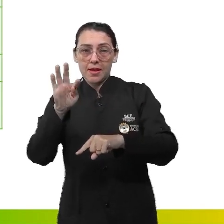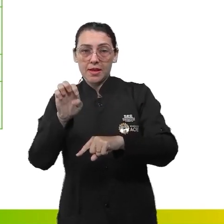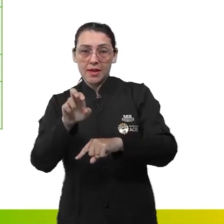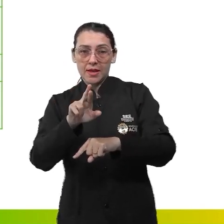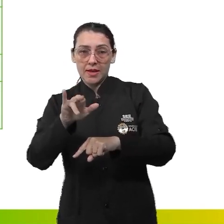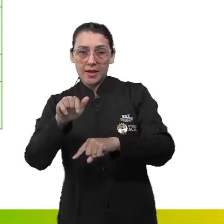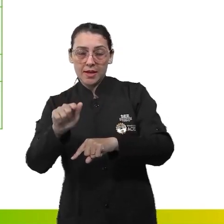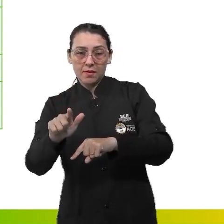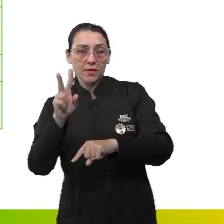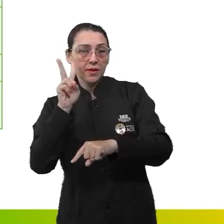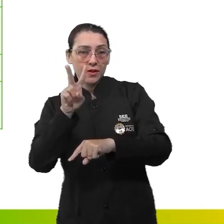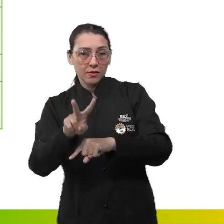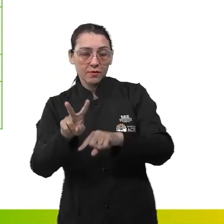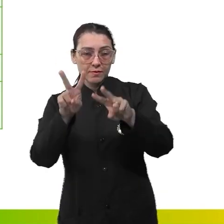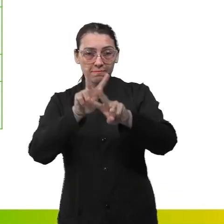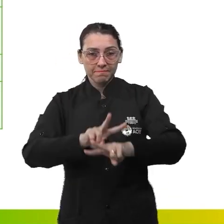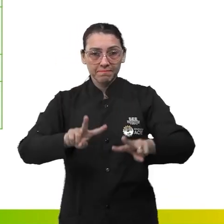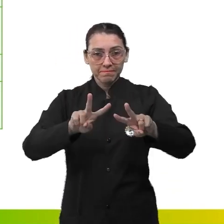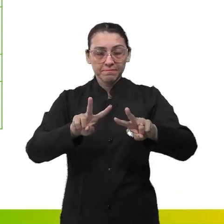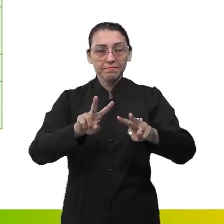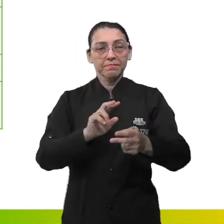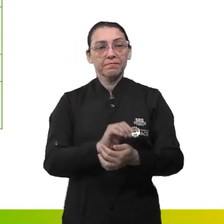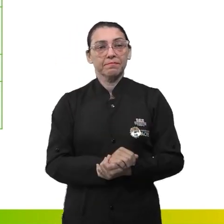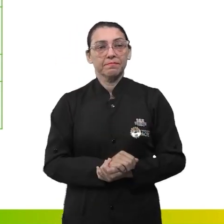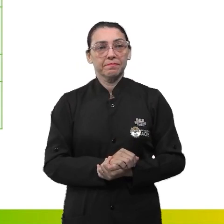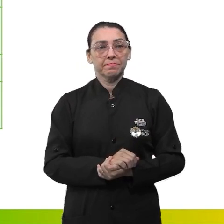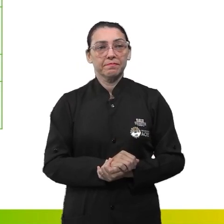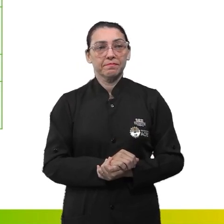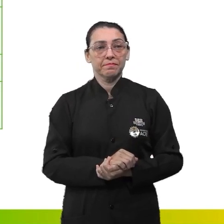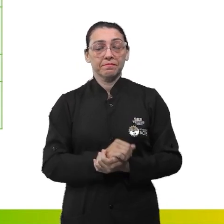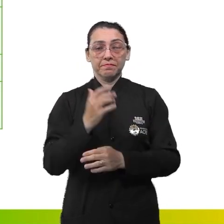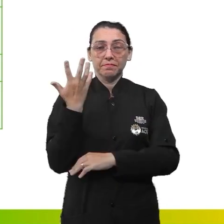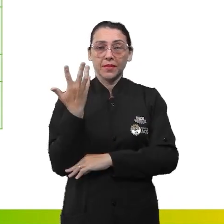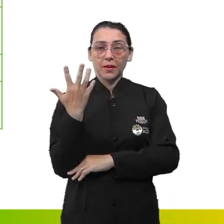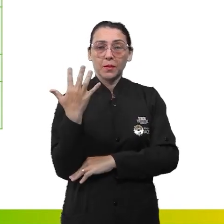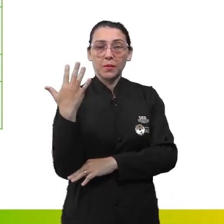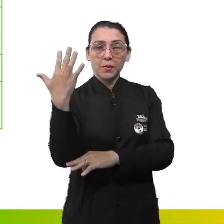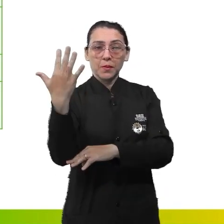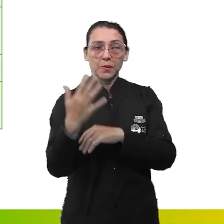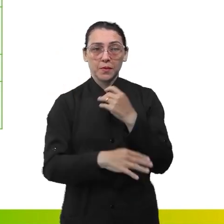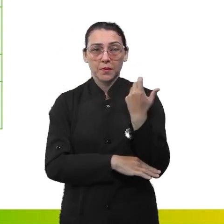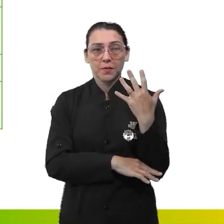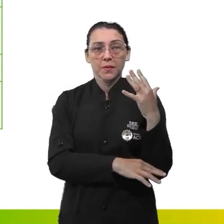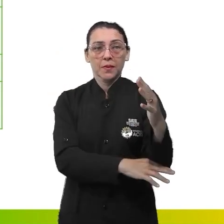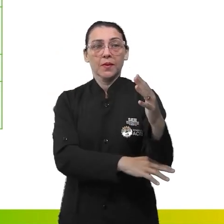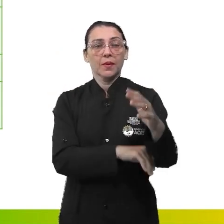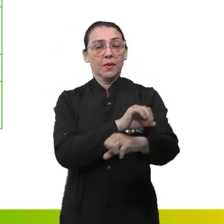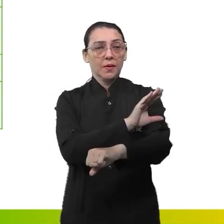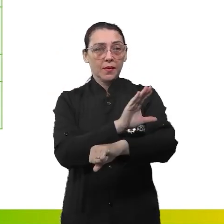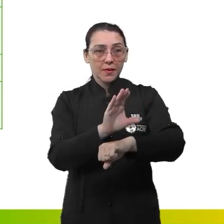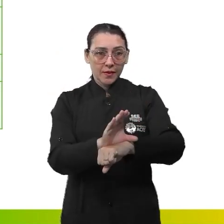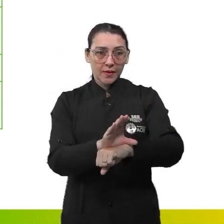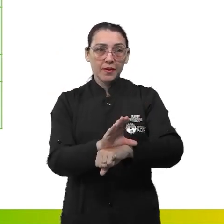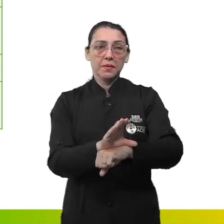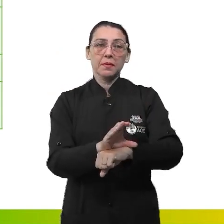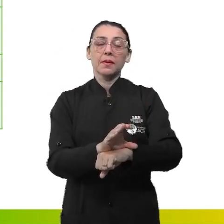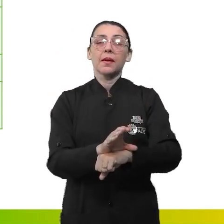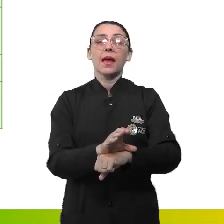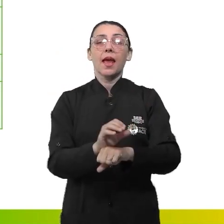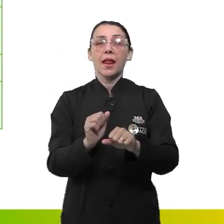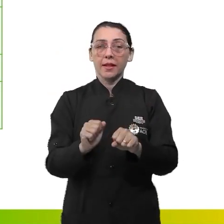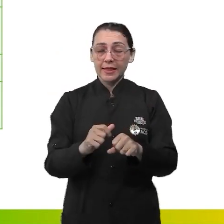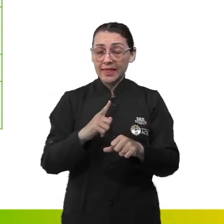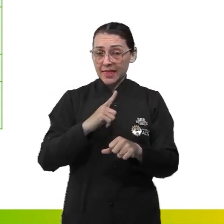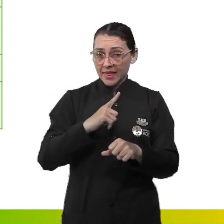estão visualizando. Então vamos aqui no aspecto natureza. A cultura material, ela é tangível porque